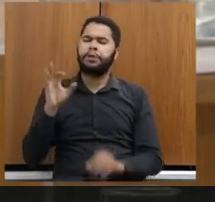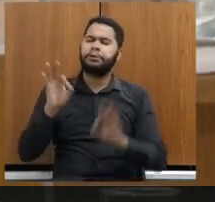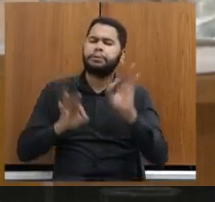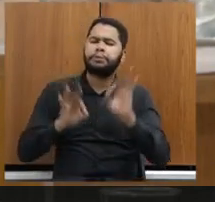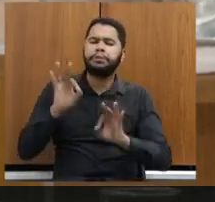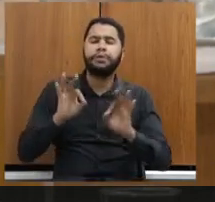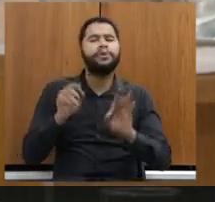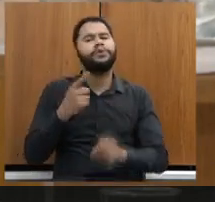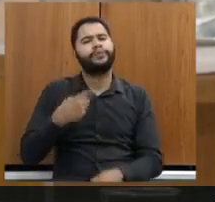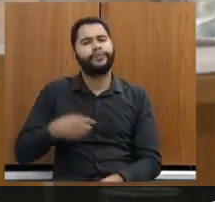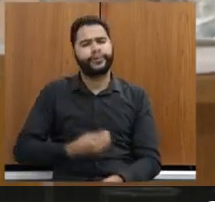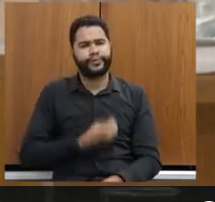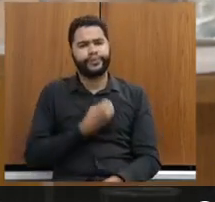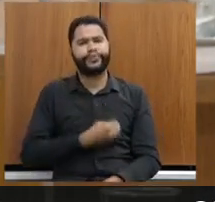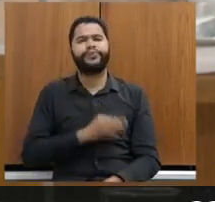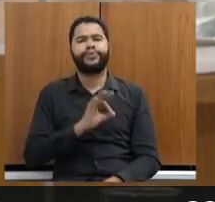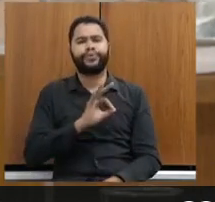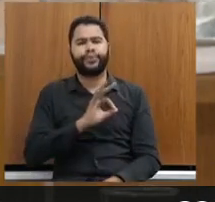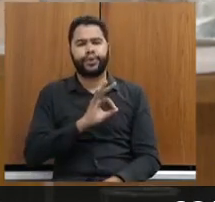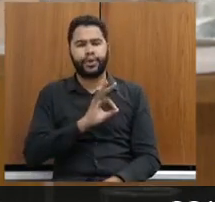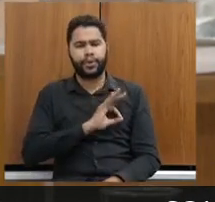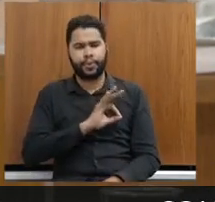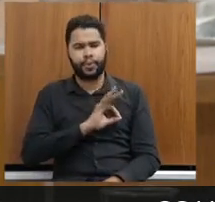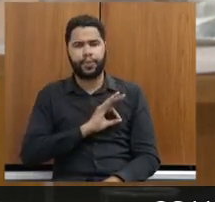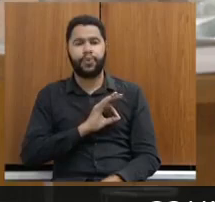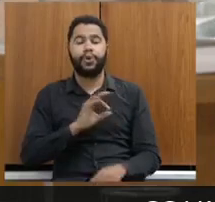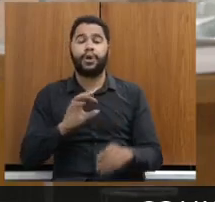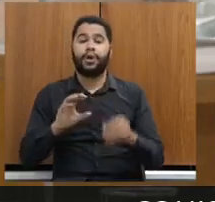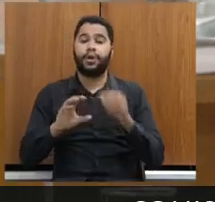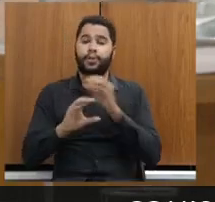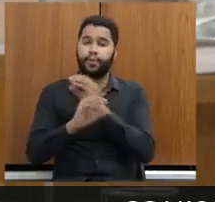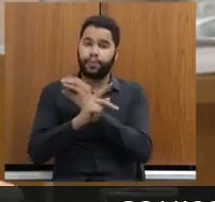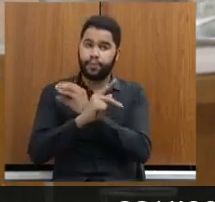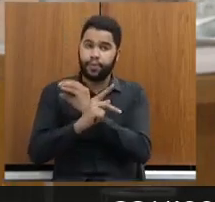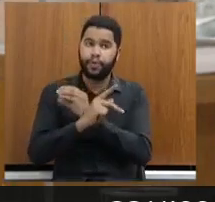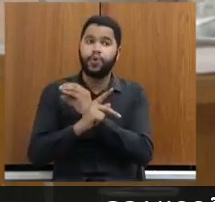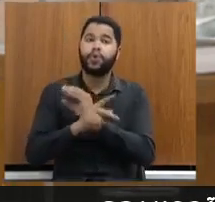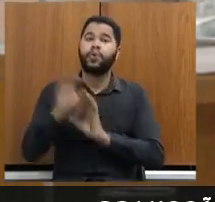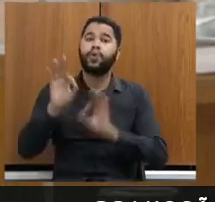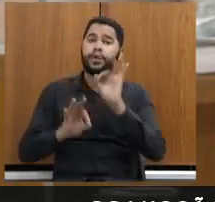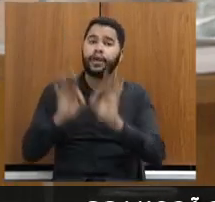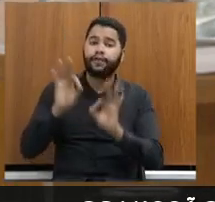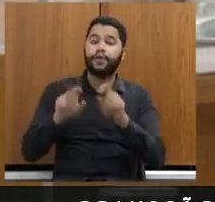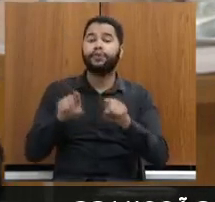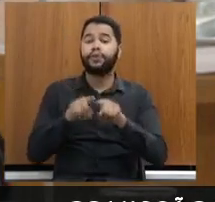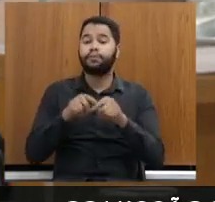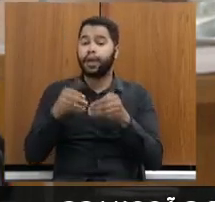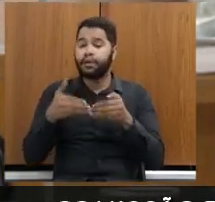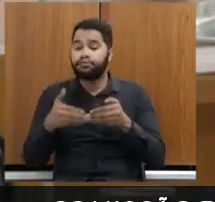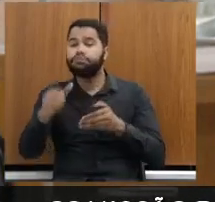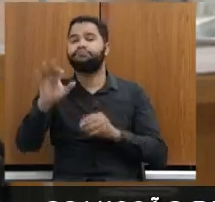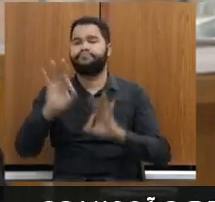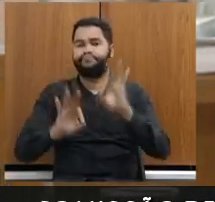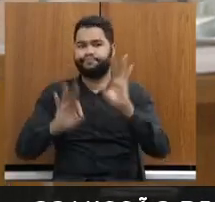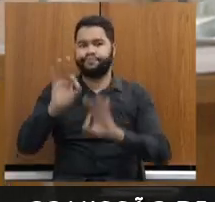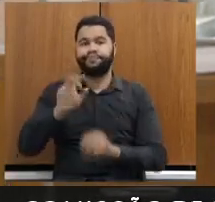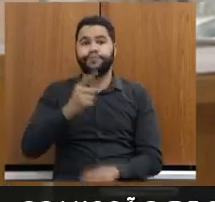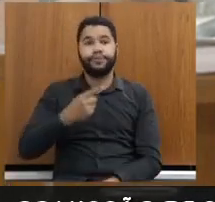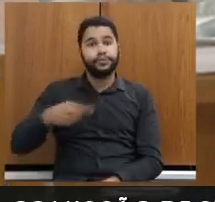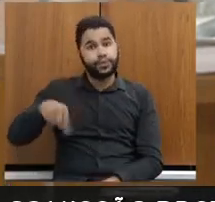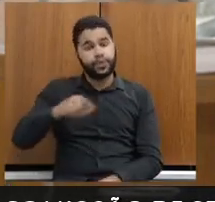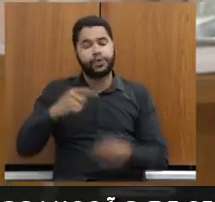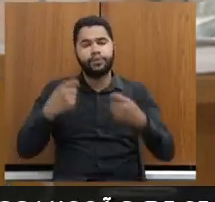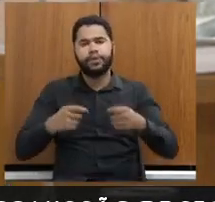feito que a gente que vive a polícia viu sabe muito bem do que é que que tá sendo feito e alguém pode ser feito é nós precisamos